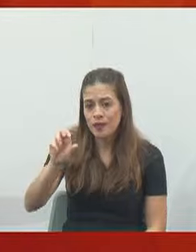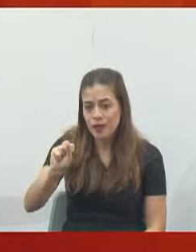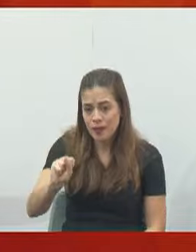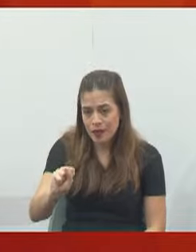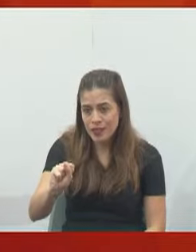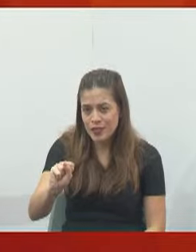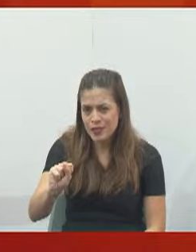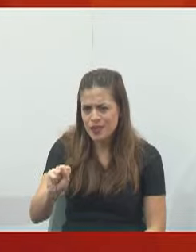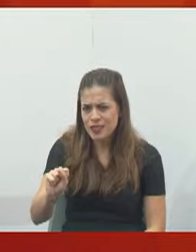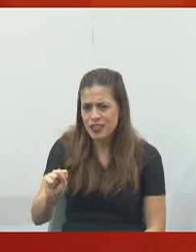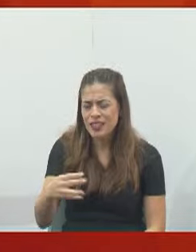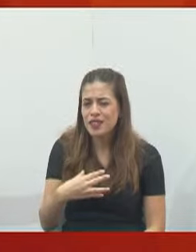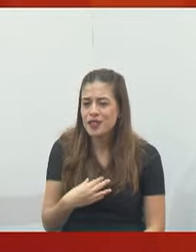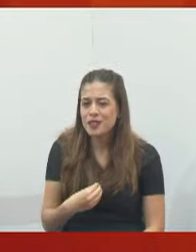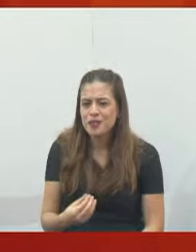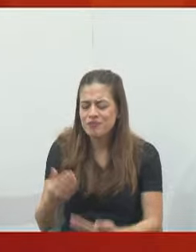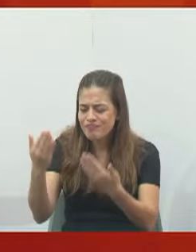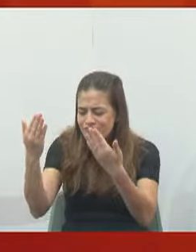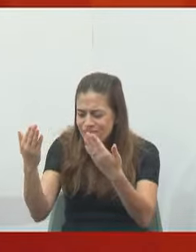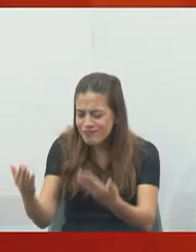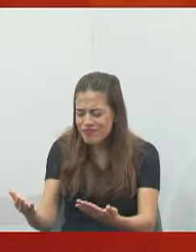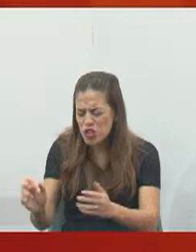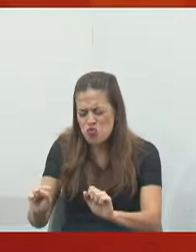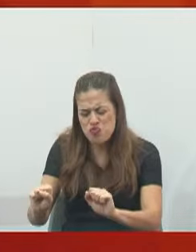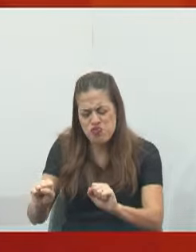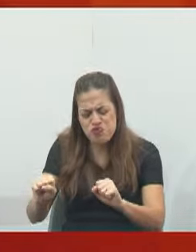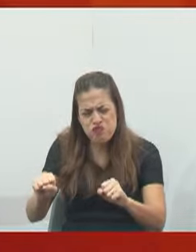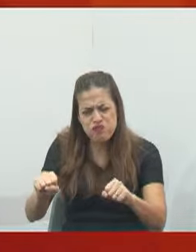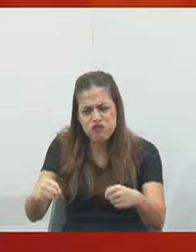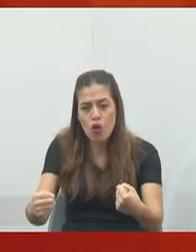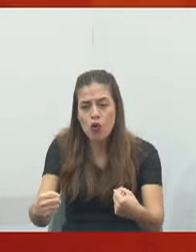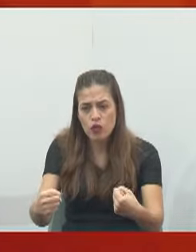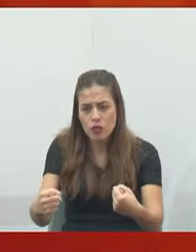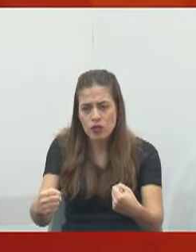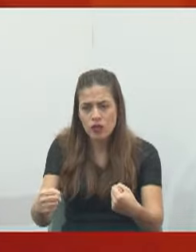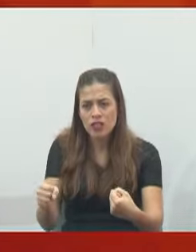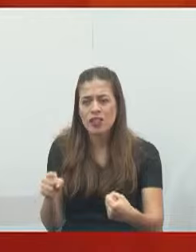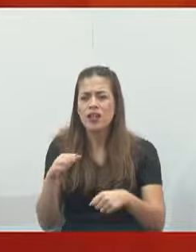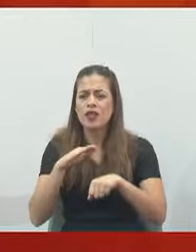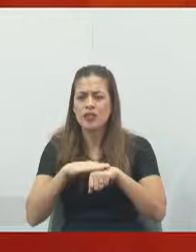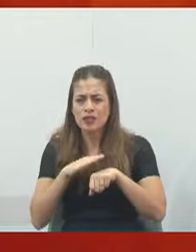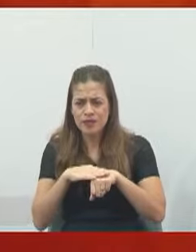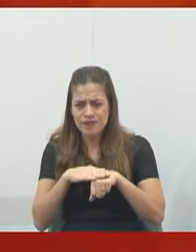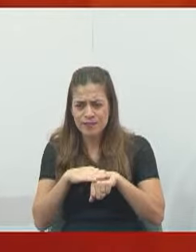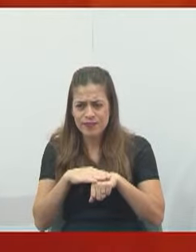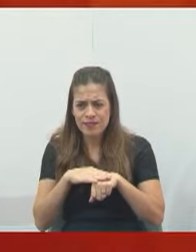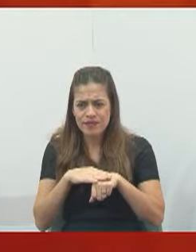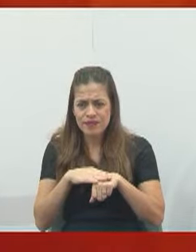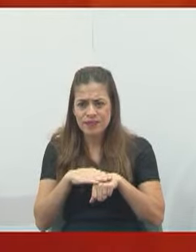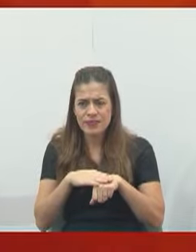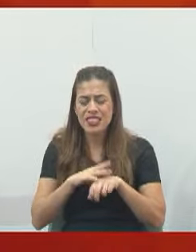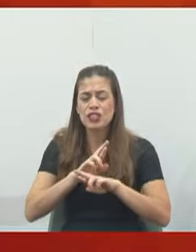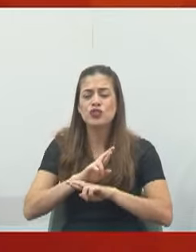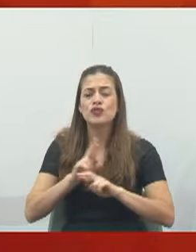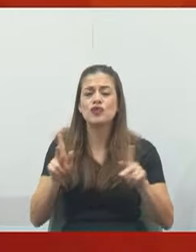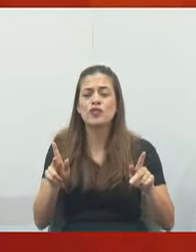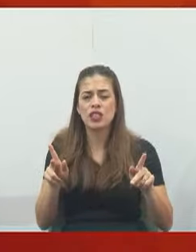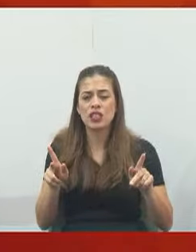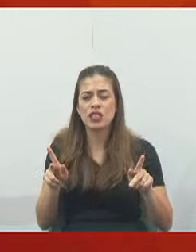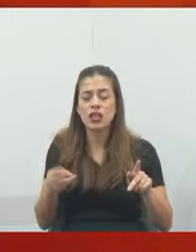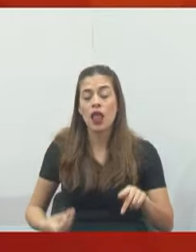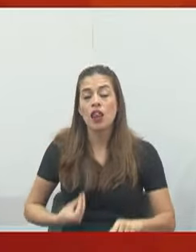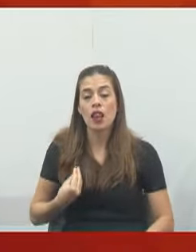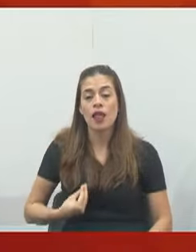é mérito. É o teu esforço. Você fez e faz a diferença